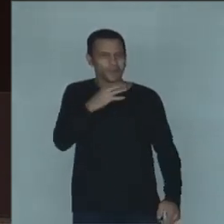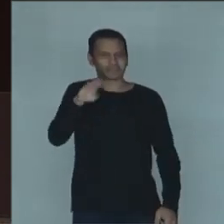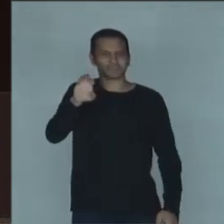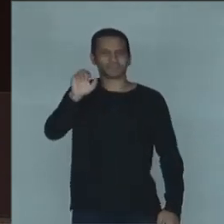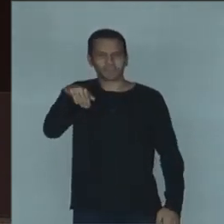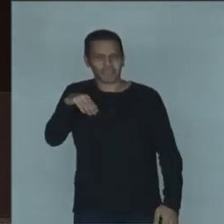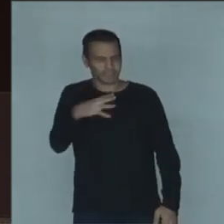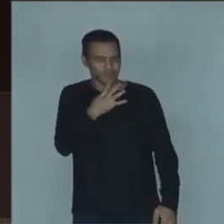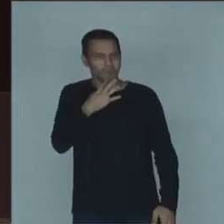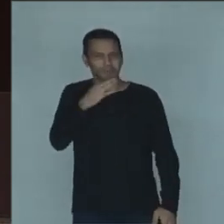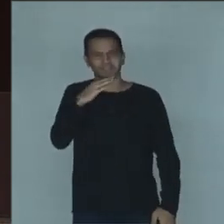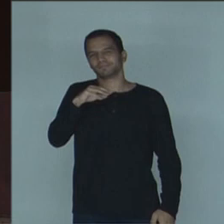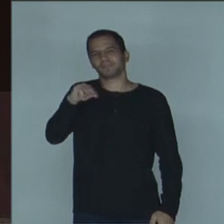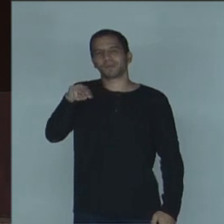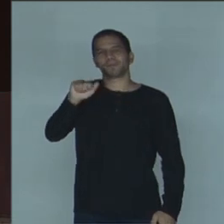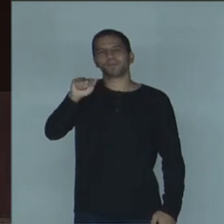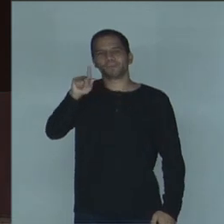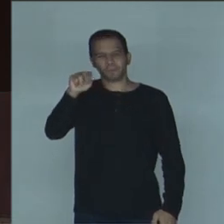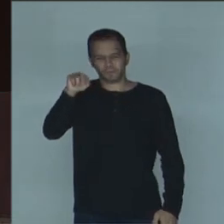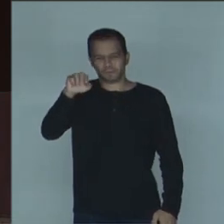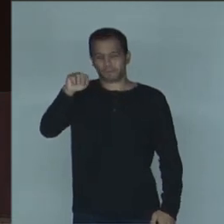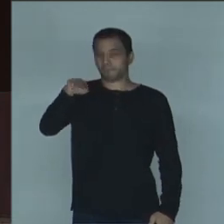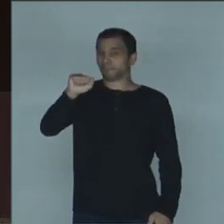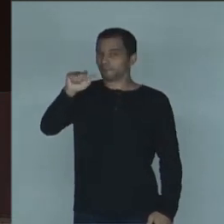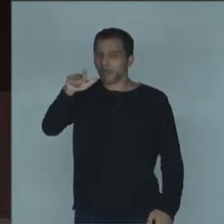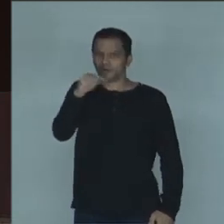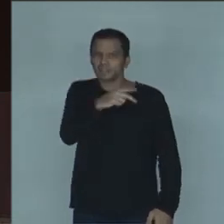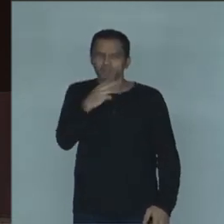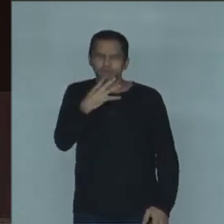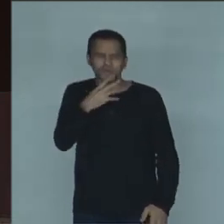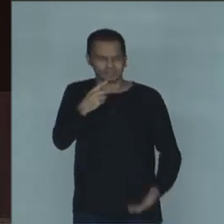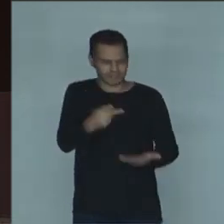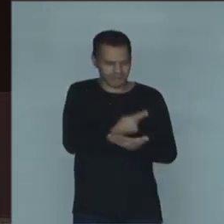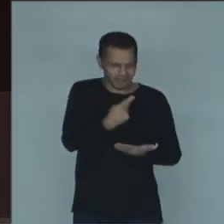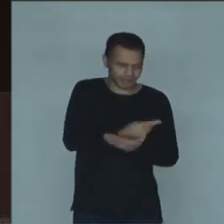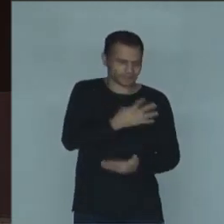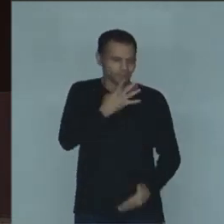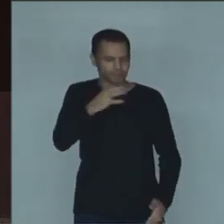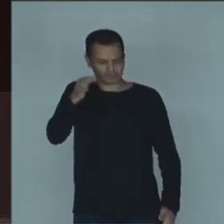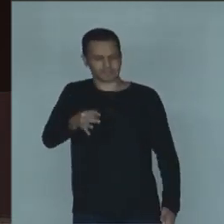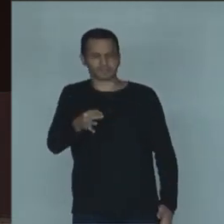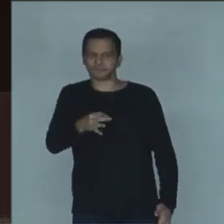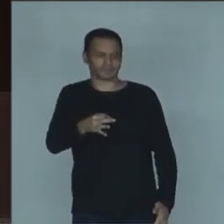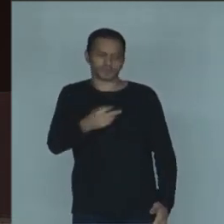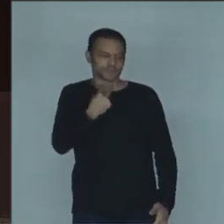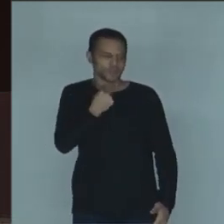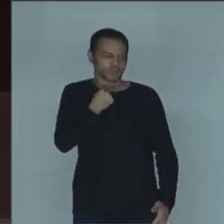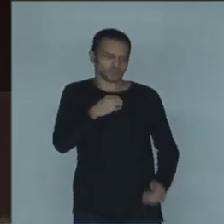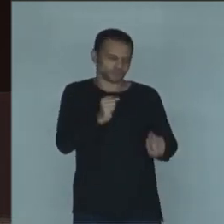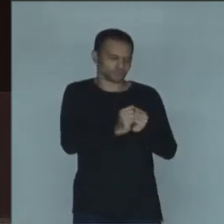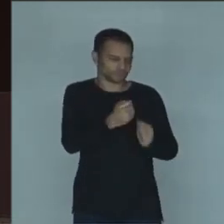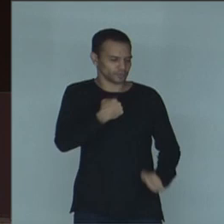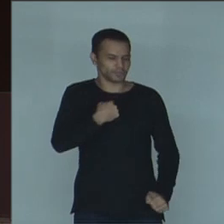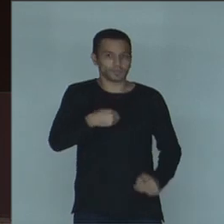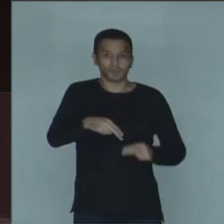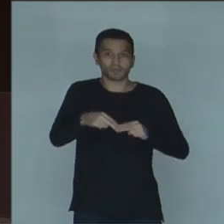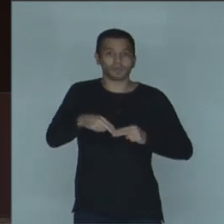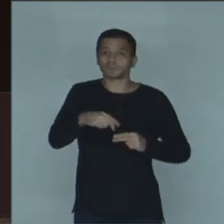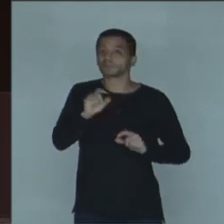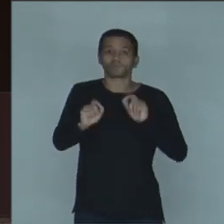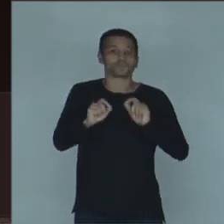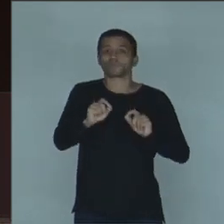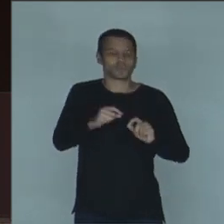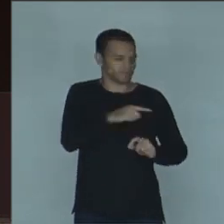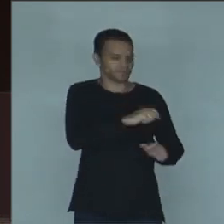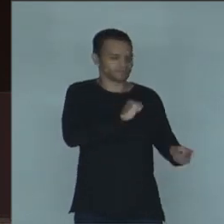tome também do fruto da Árvore da Vida e o coma e viva para sempre por isso o Senhor Deus o mandou